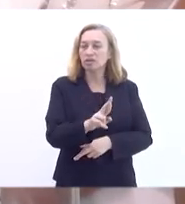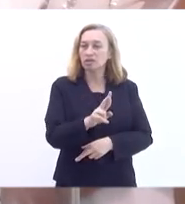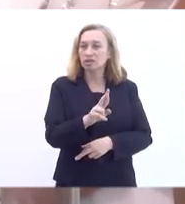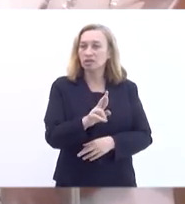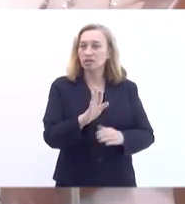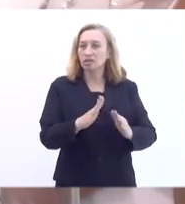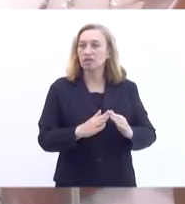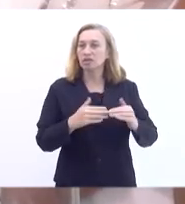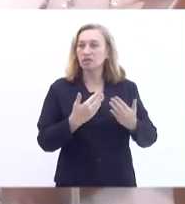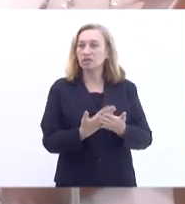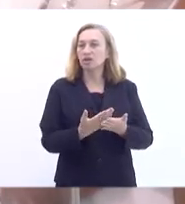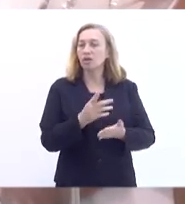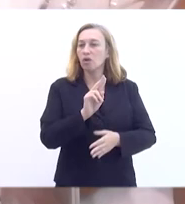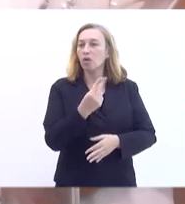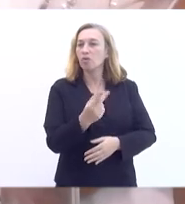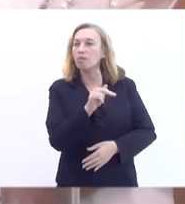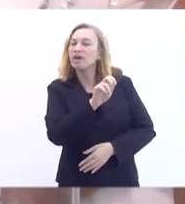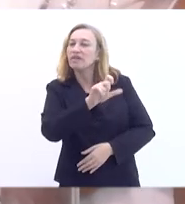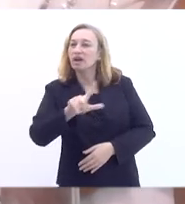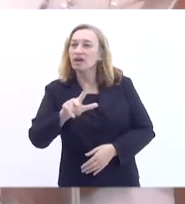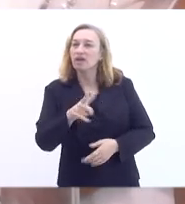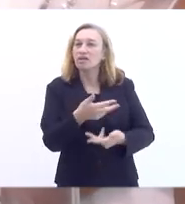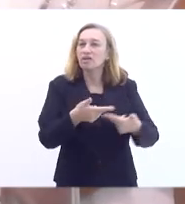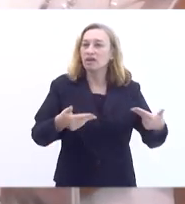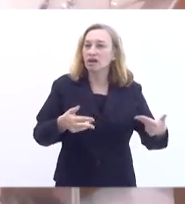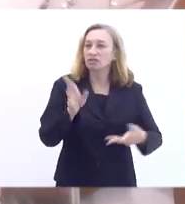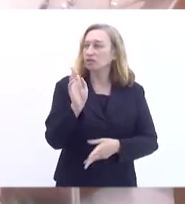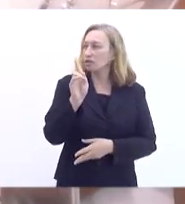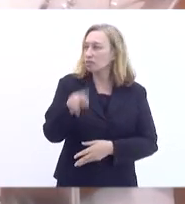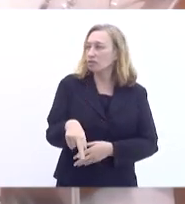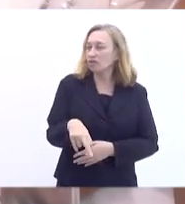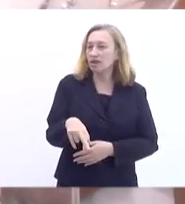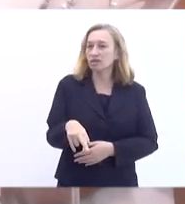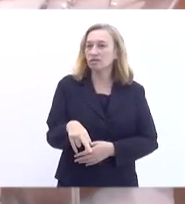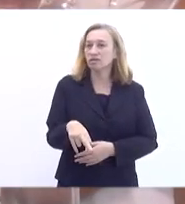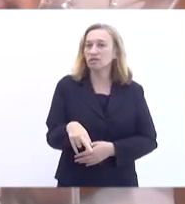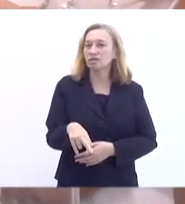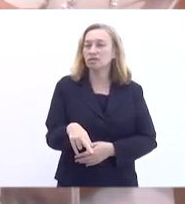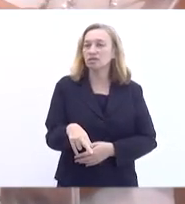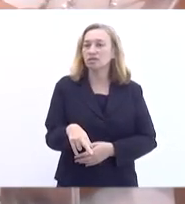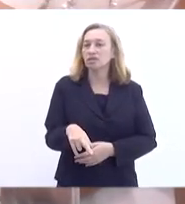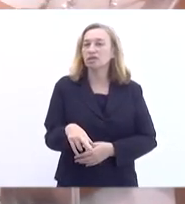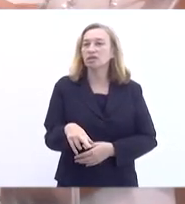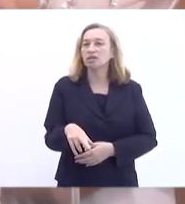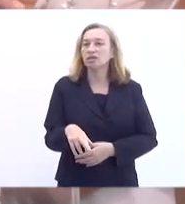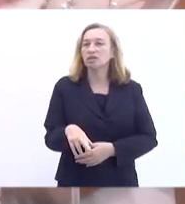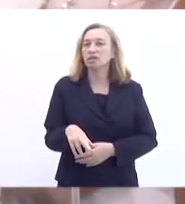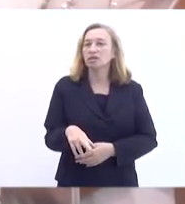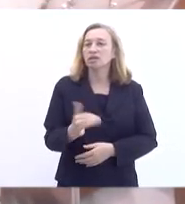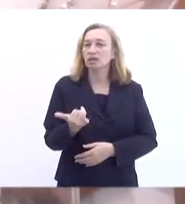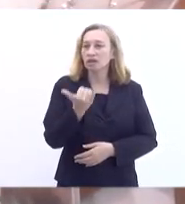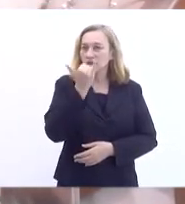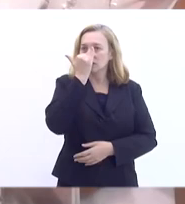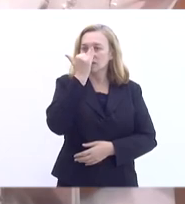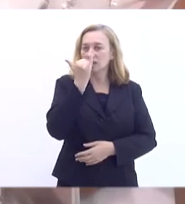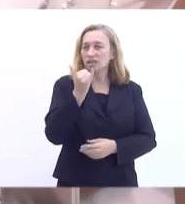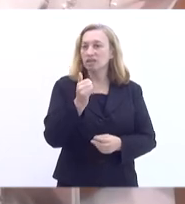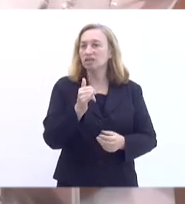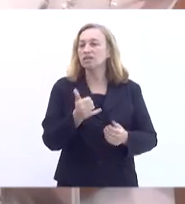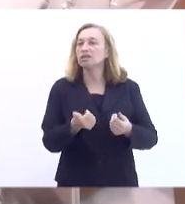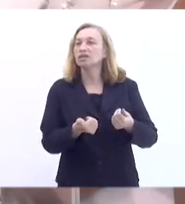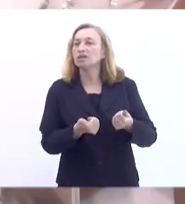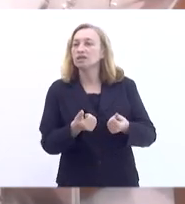inquérito ou ação penal muito e foi reprovado por boletim de ocorrência tem vítima de acidente de trânsito